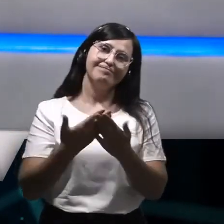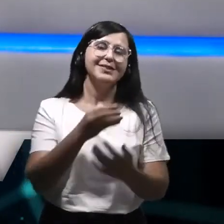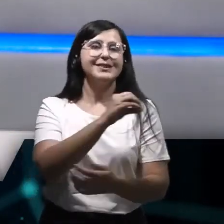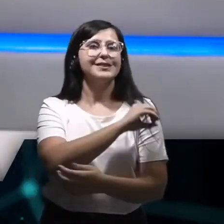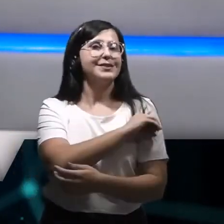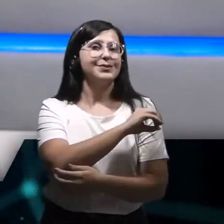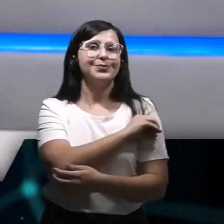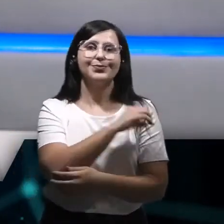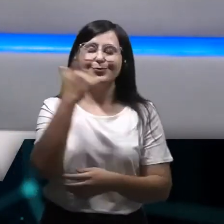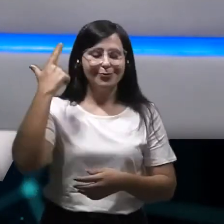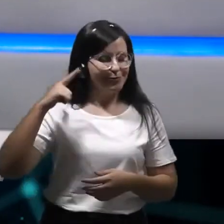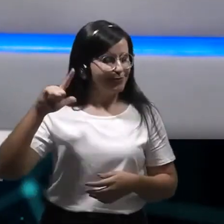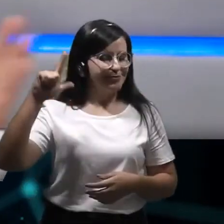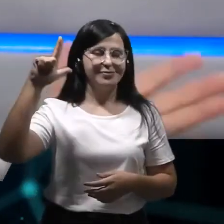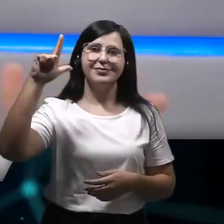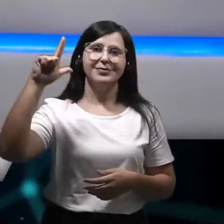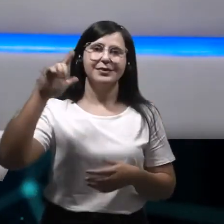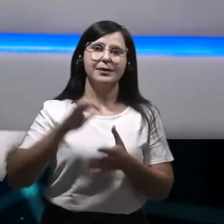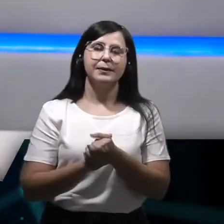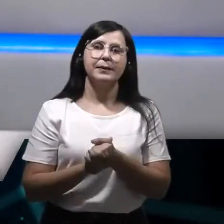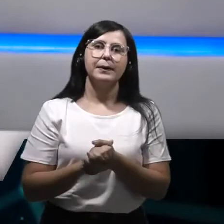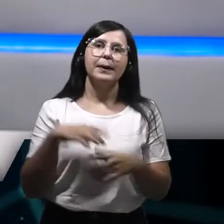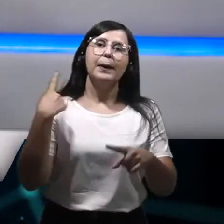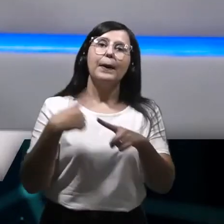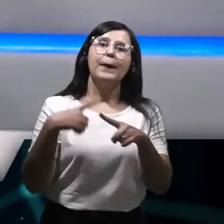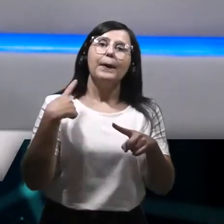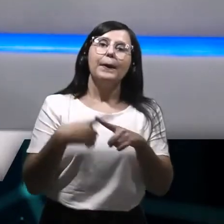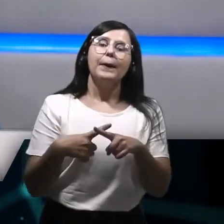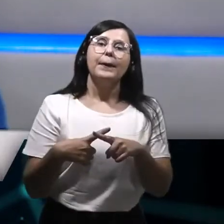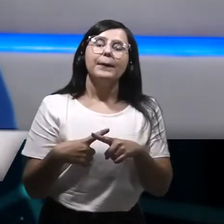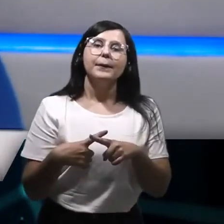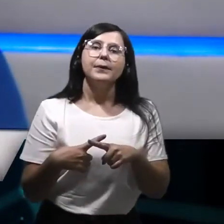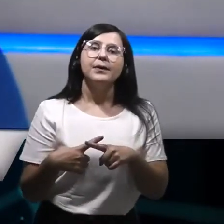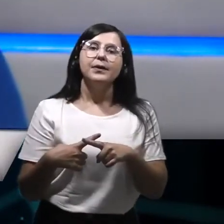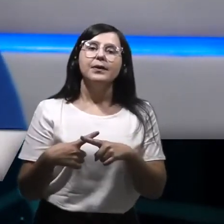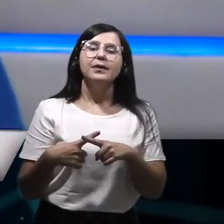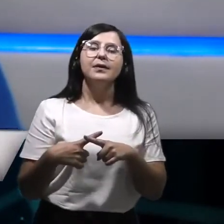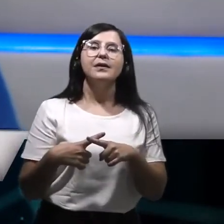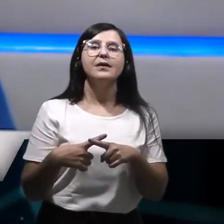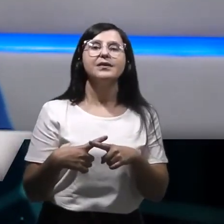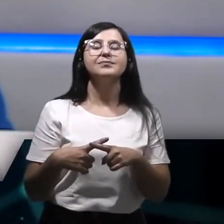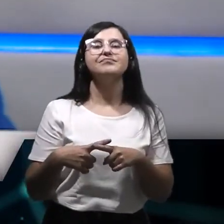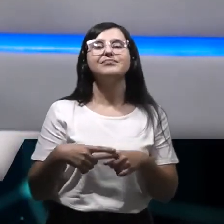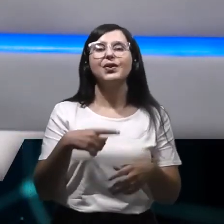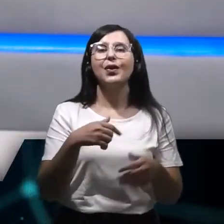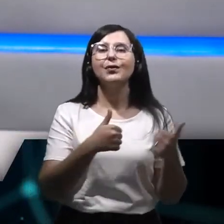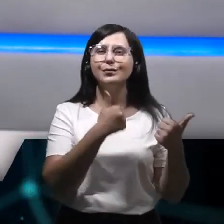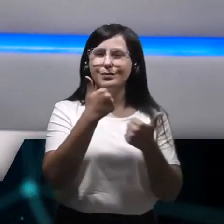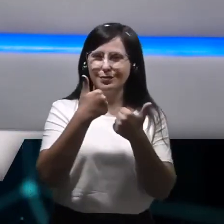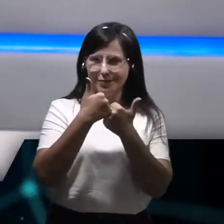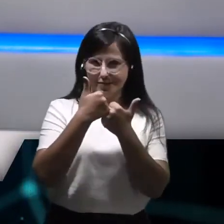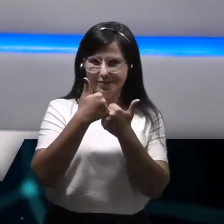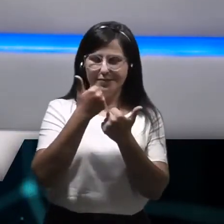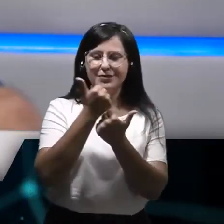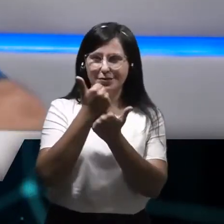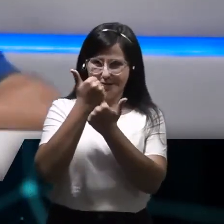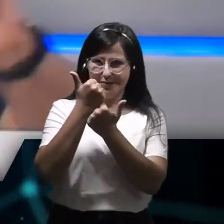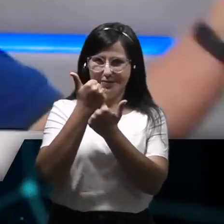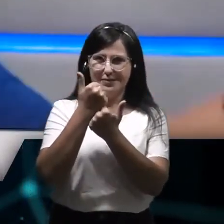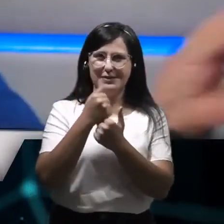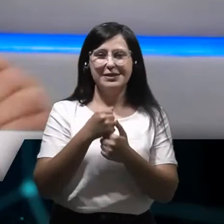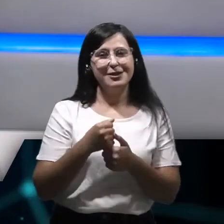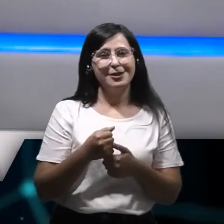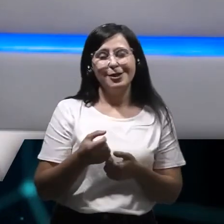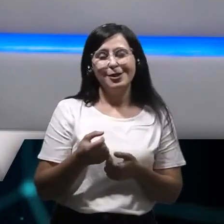foi alimentado o sistema na época que o ex-prefeito esteve à frente da prefeitura e está travada a construção, que